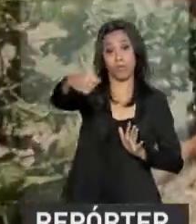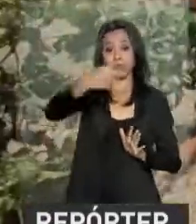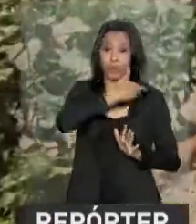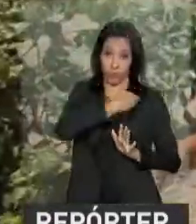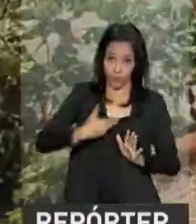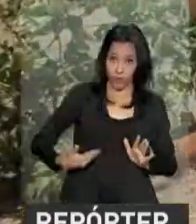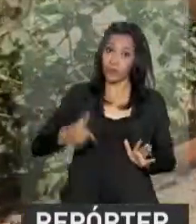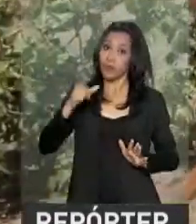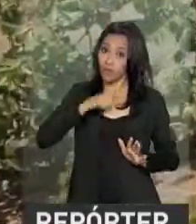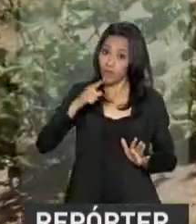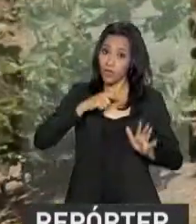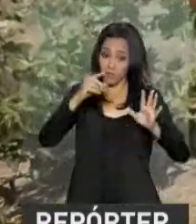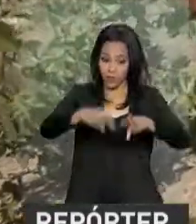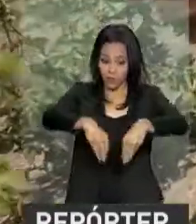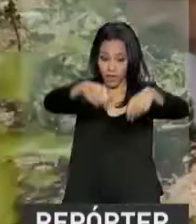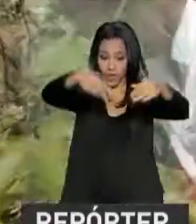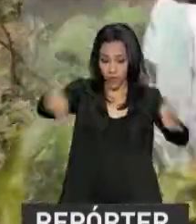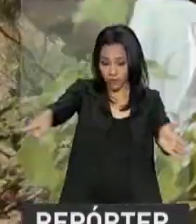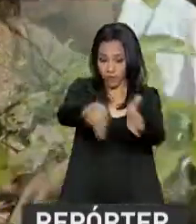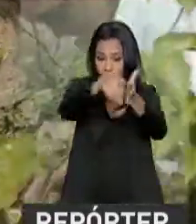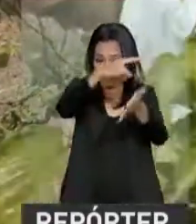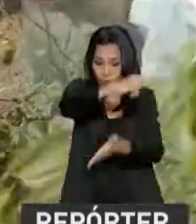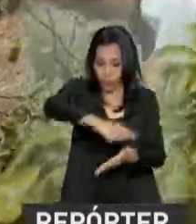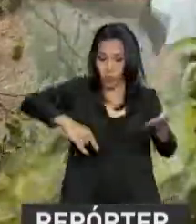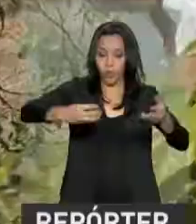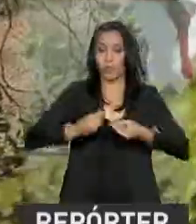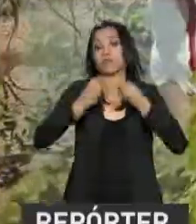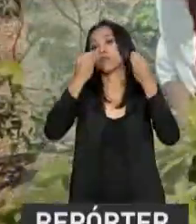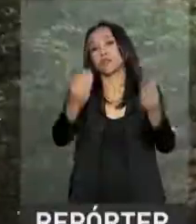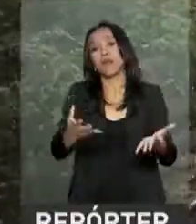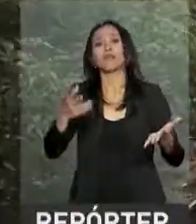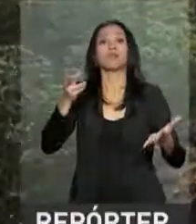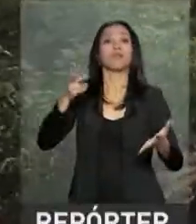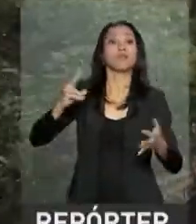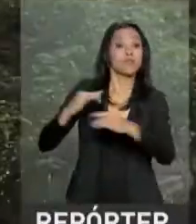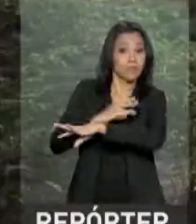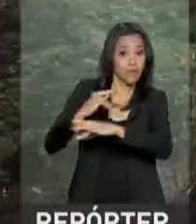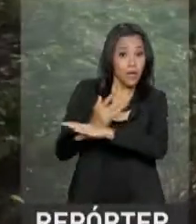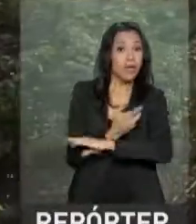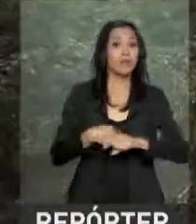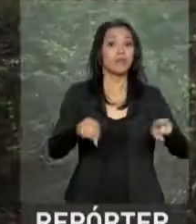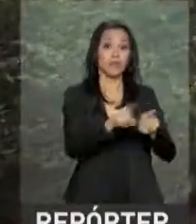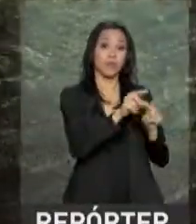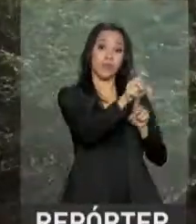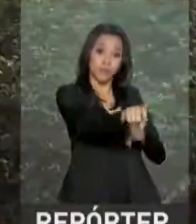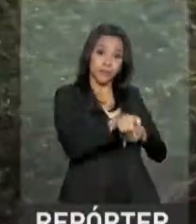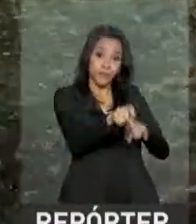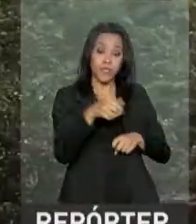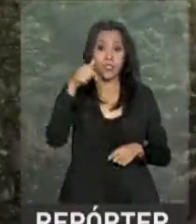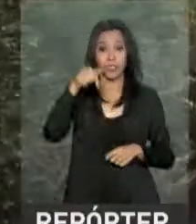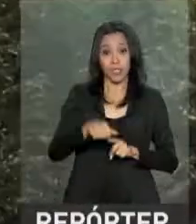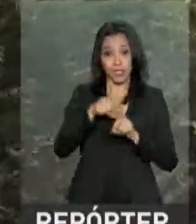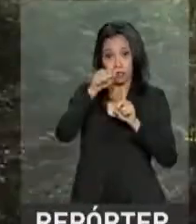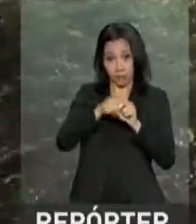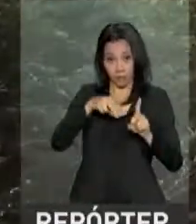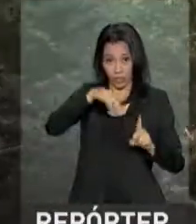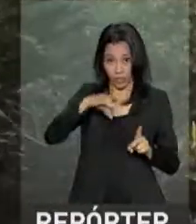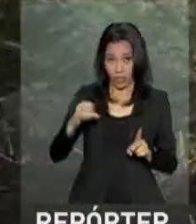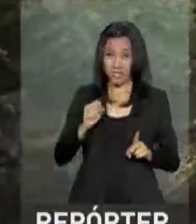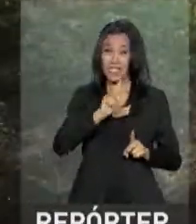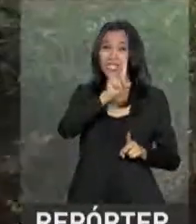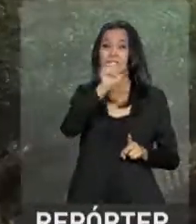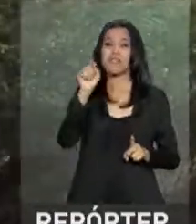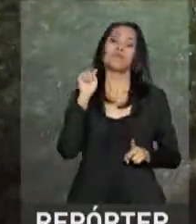concessão de títulos de propriedades agrárias urbanas só em março deste ano foram cerca de 100 mil títulos entregues